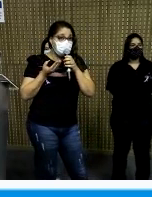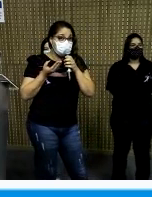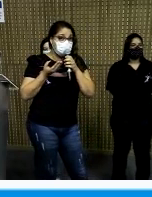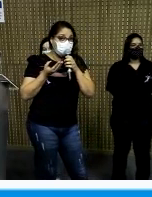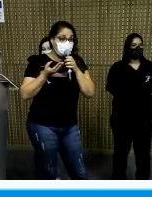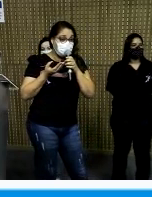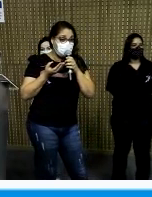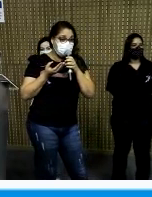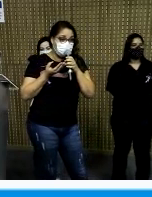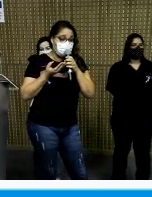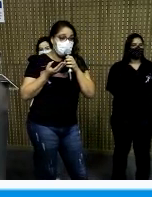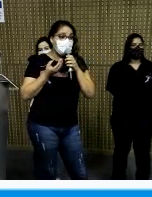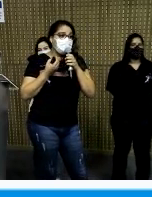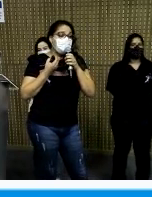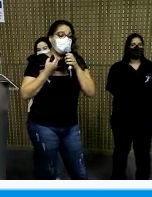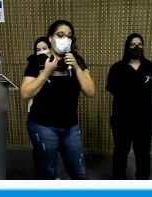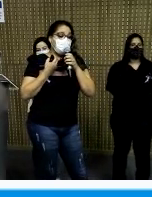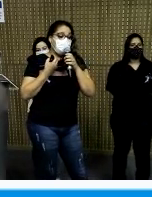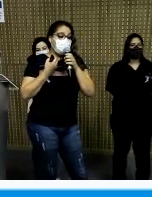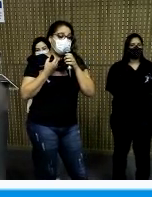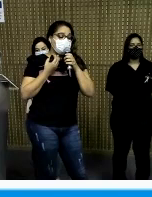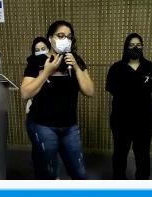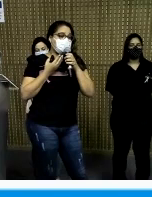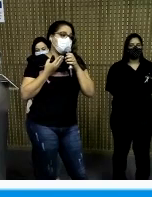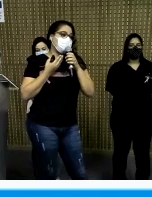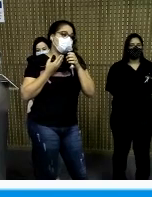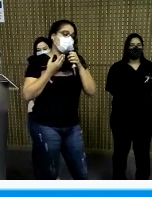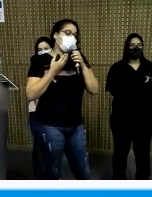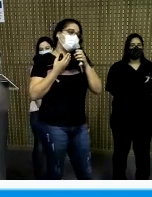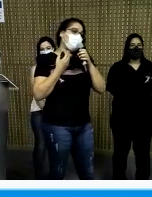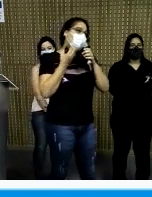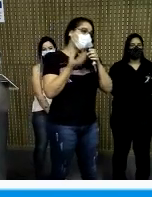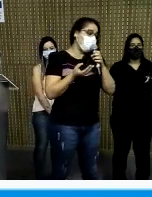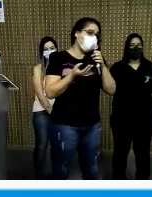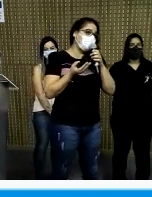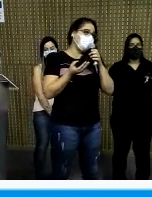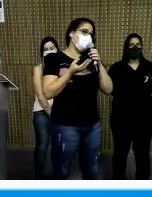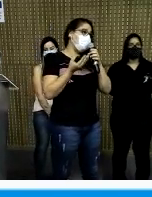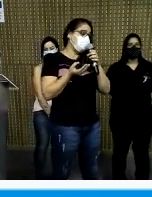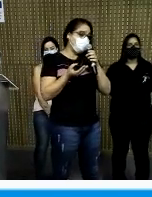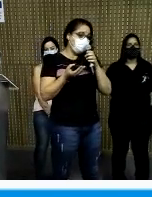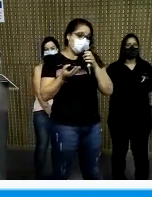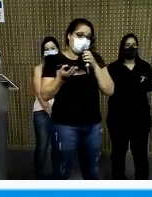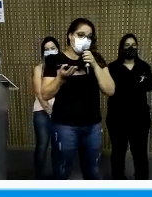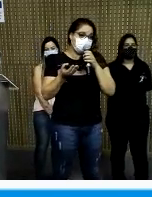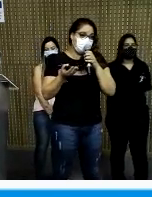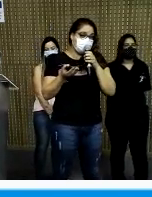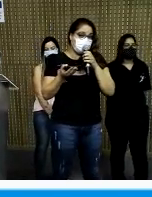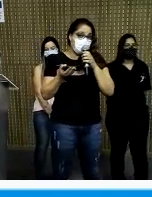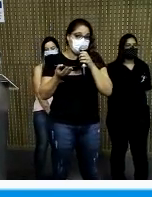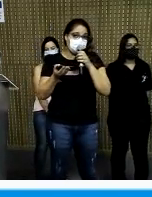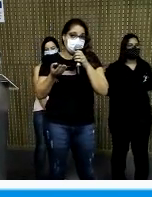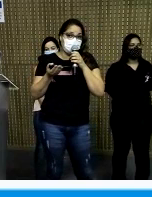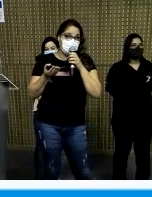informação mesmo do público, né? No sentido assim, de não chegar já faltando 10 minutos para o término